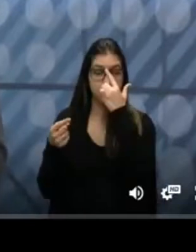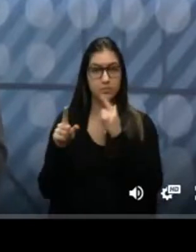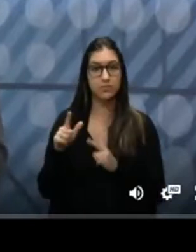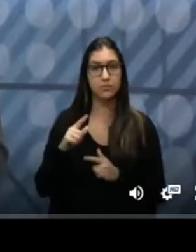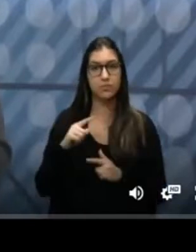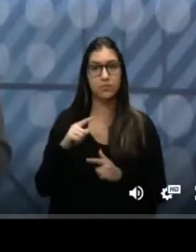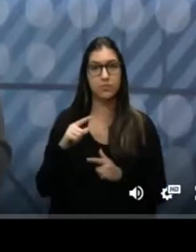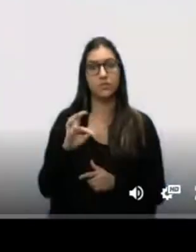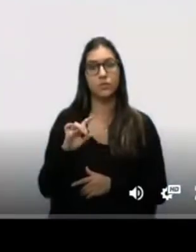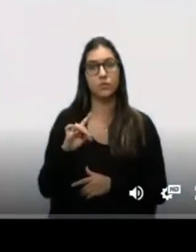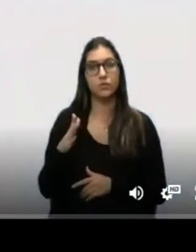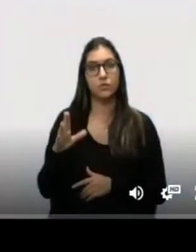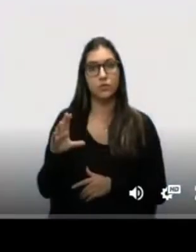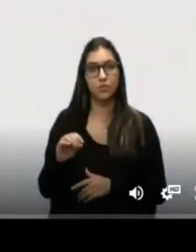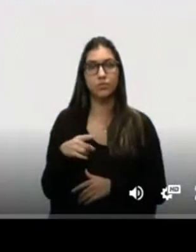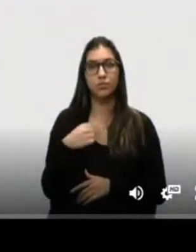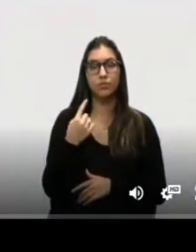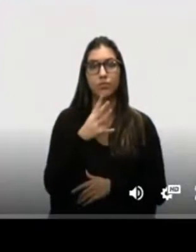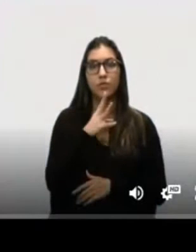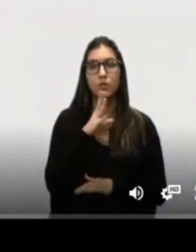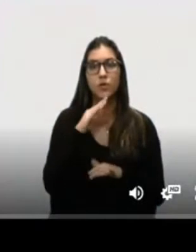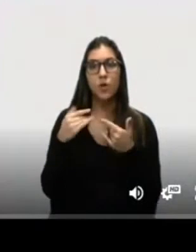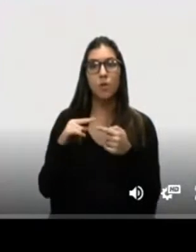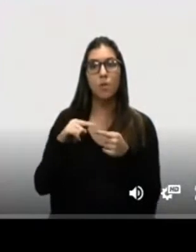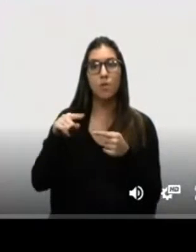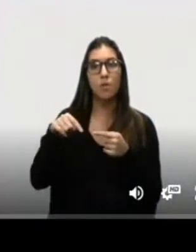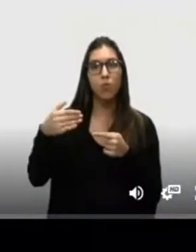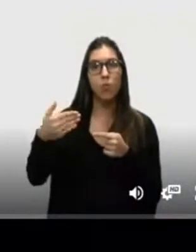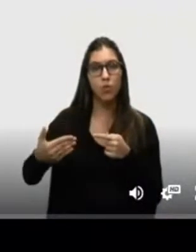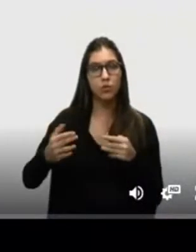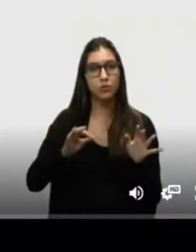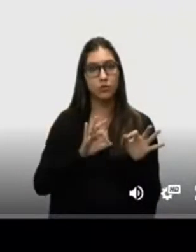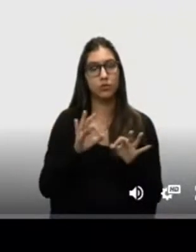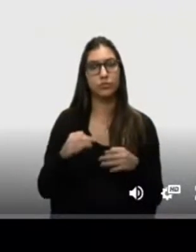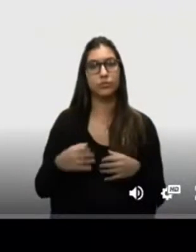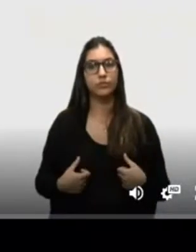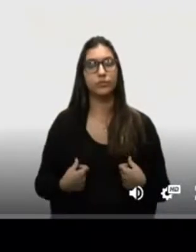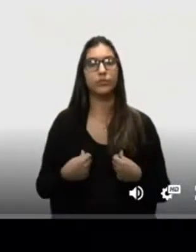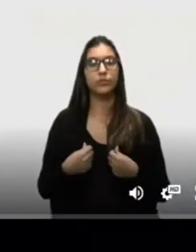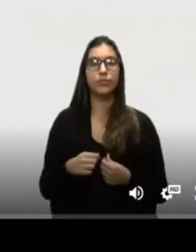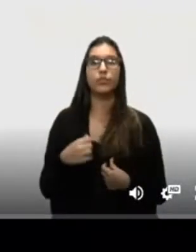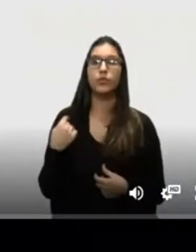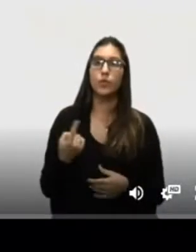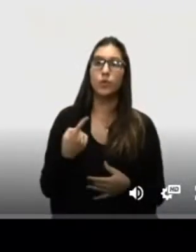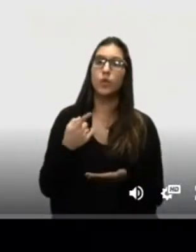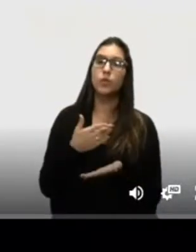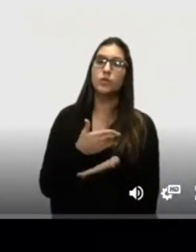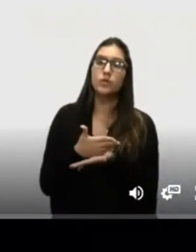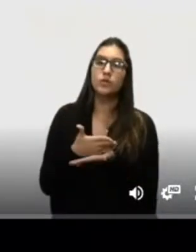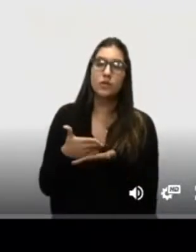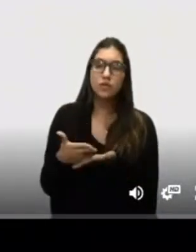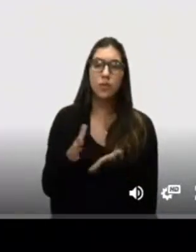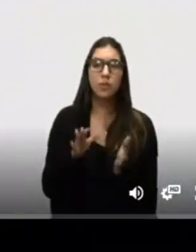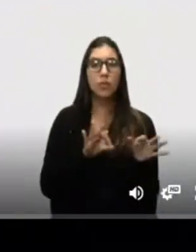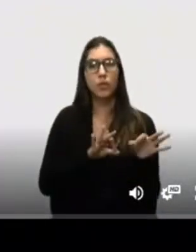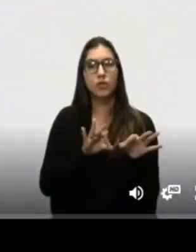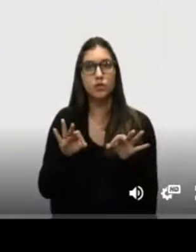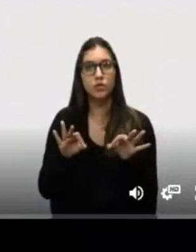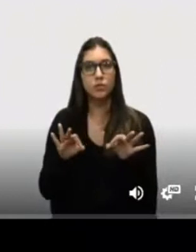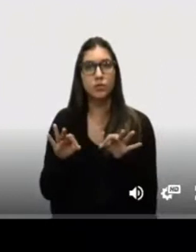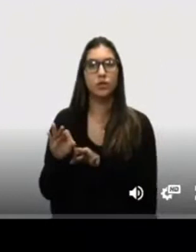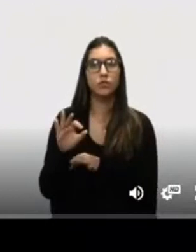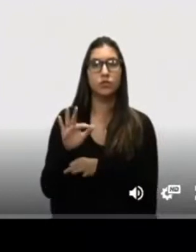de fusão. Então vamos conhecer quais são os próximos procedimentos. Presta atenção, Vamos ó. iniciar, então, o procedimento de